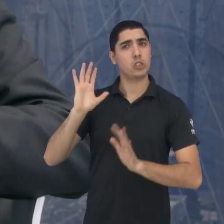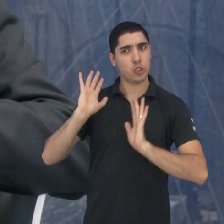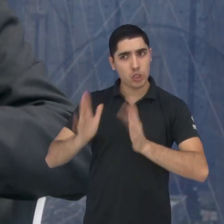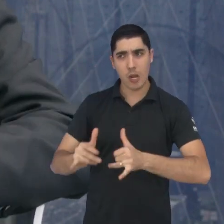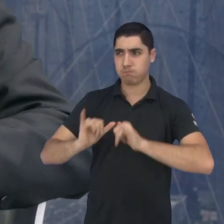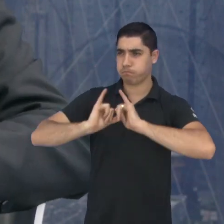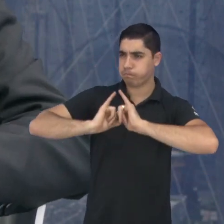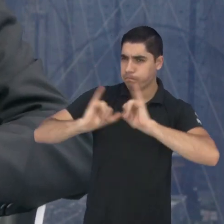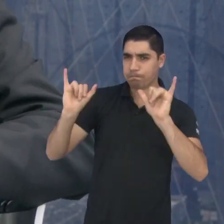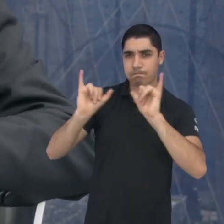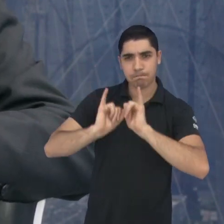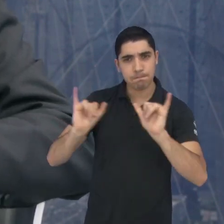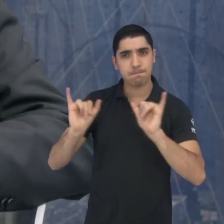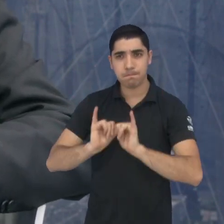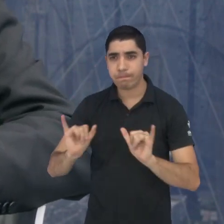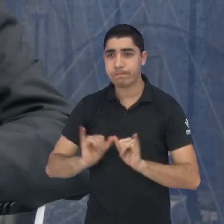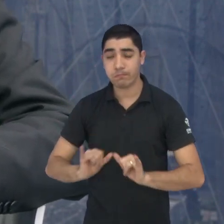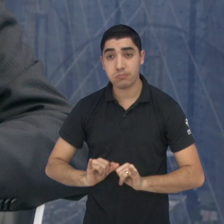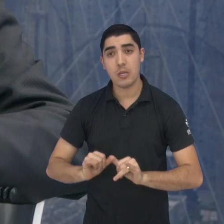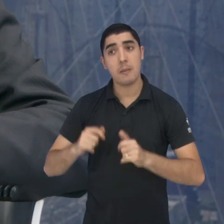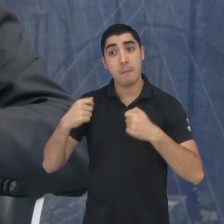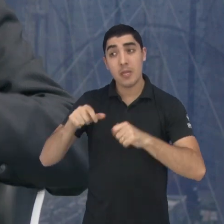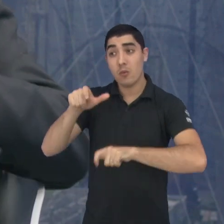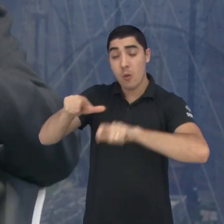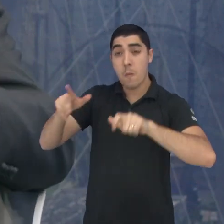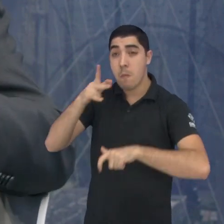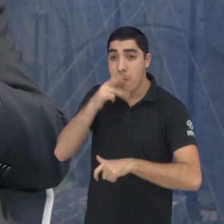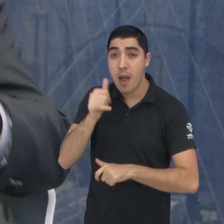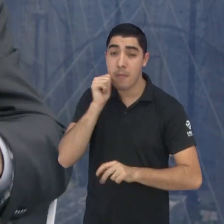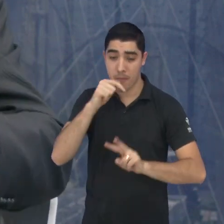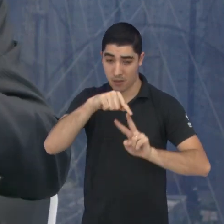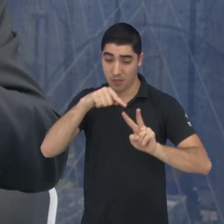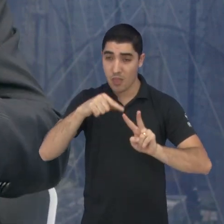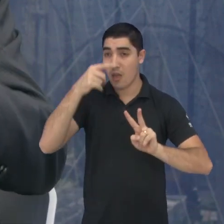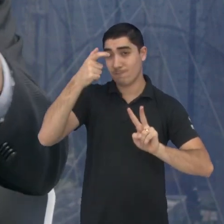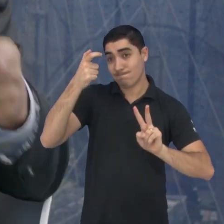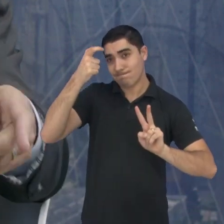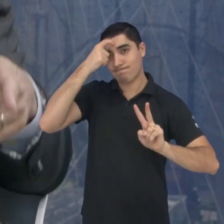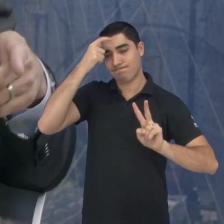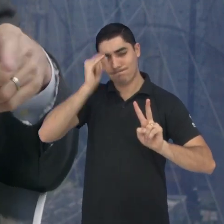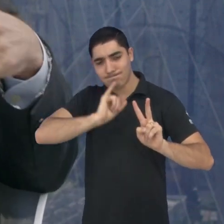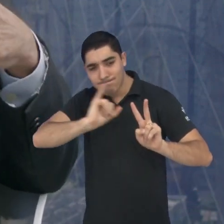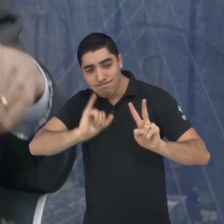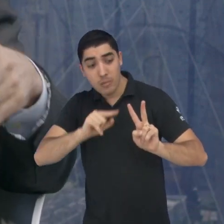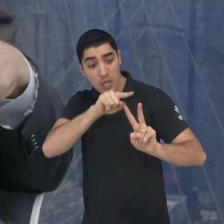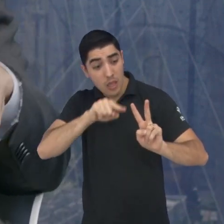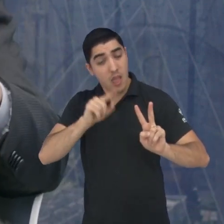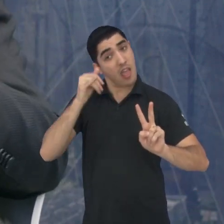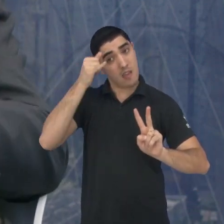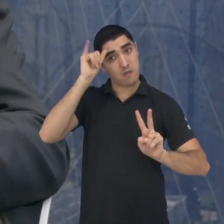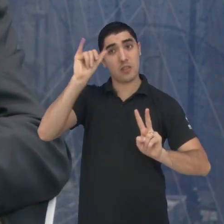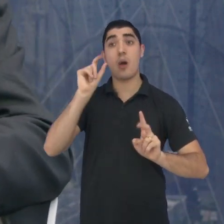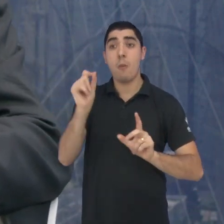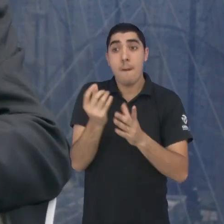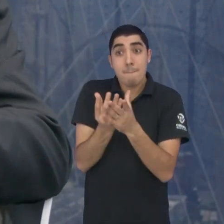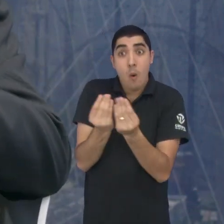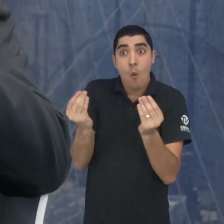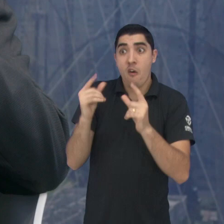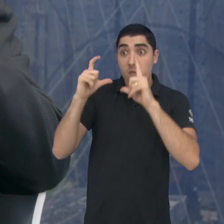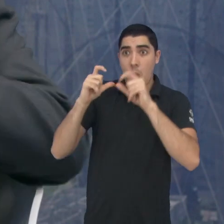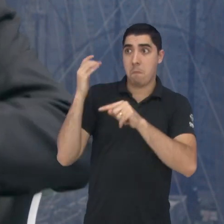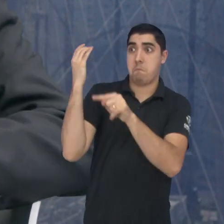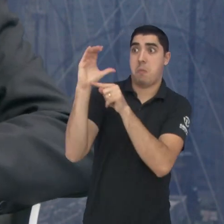anos justamente para conscientizar os pais para evitar esse tipo de utilização de imagens excessivas de seus